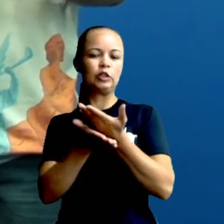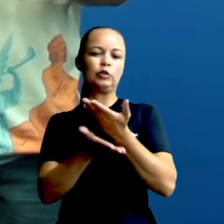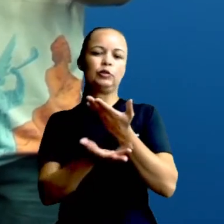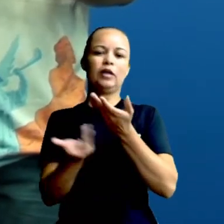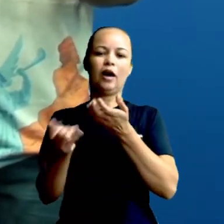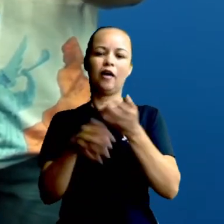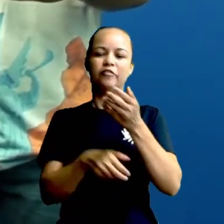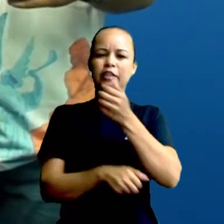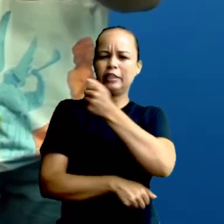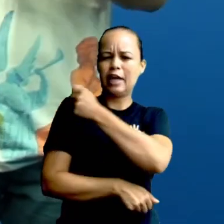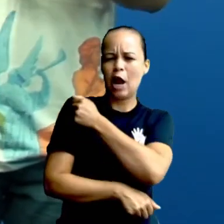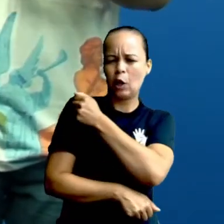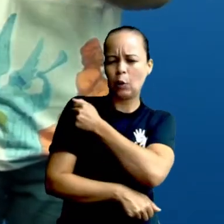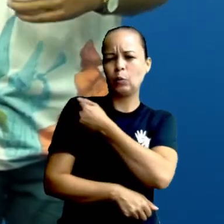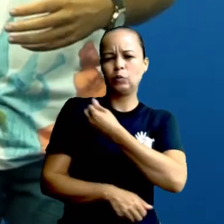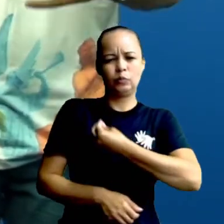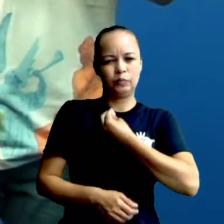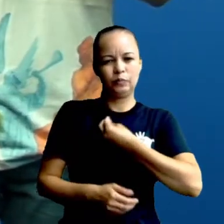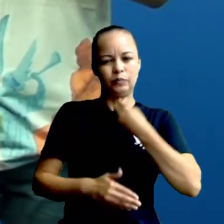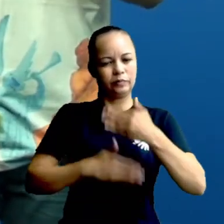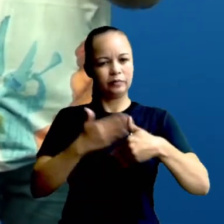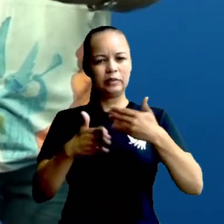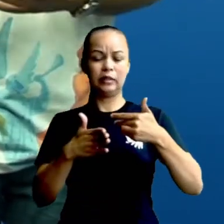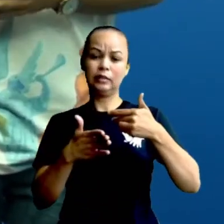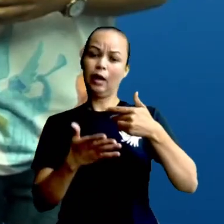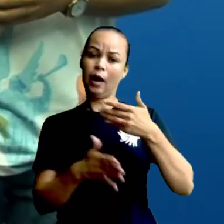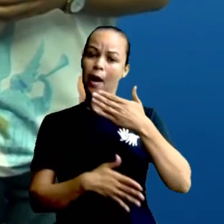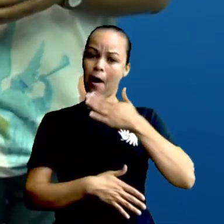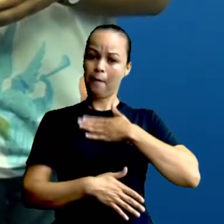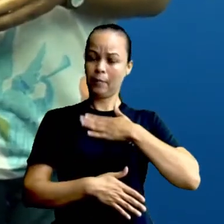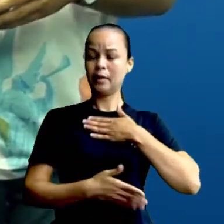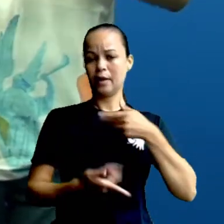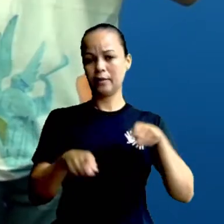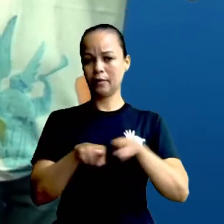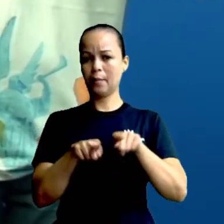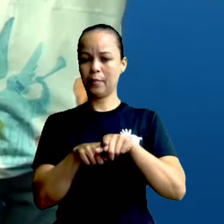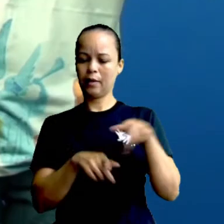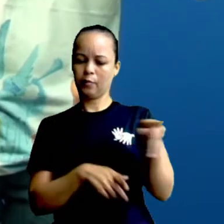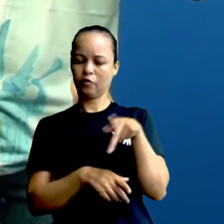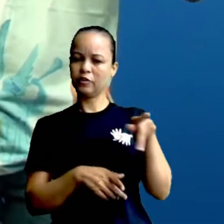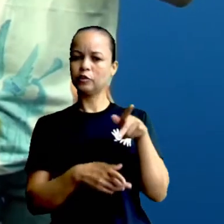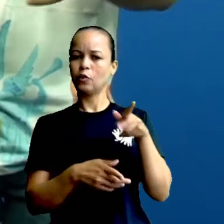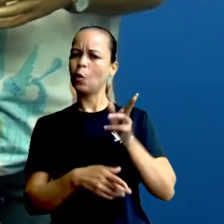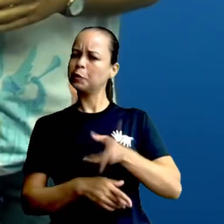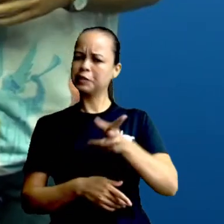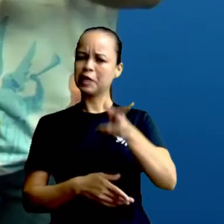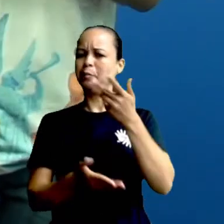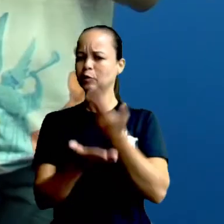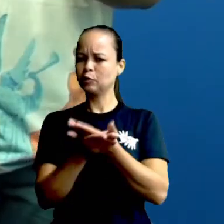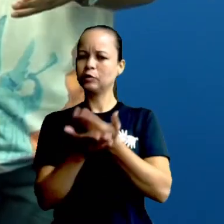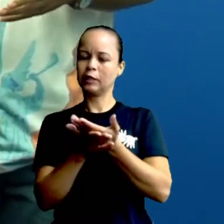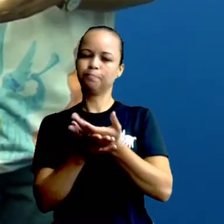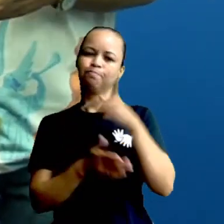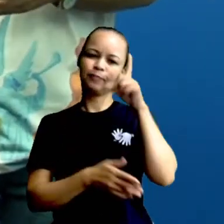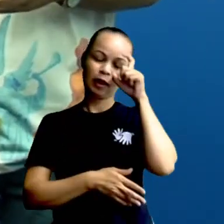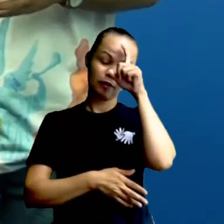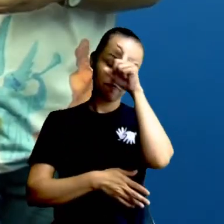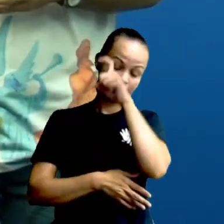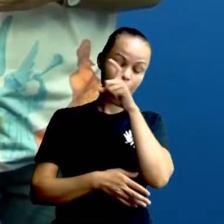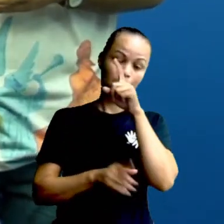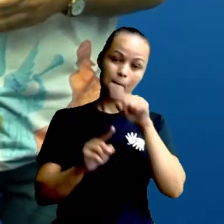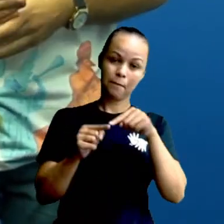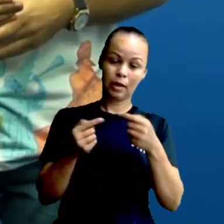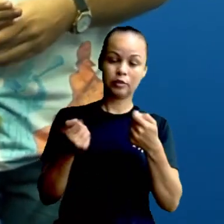a vida aí de vocês tanto a minha também né que o professor é um eterno estudante é difícil